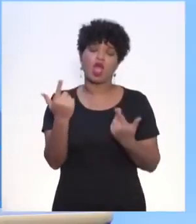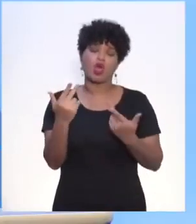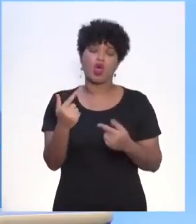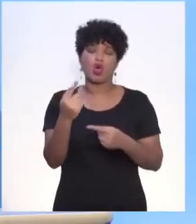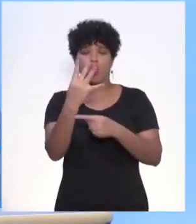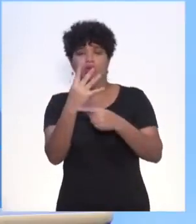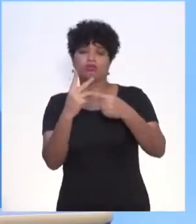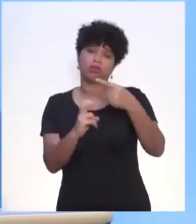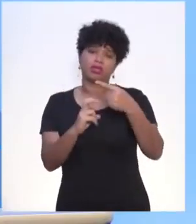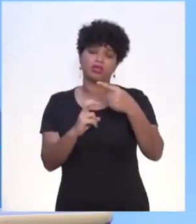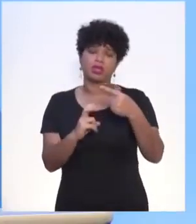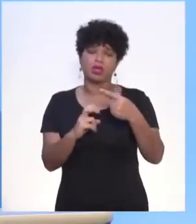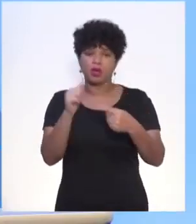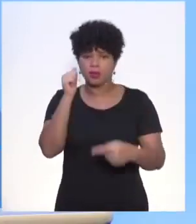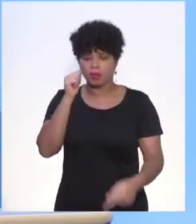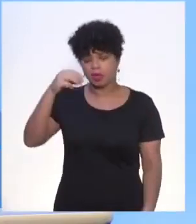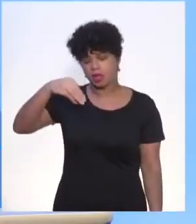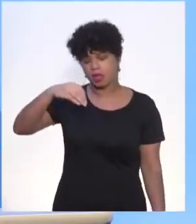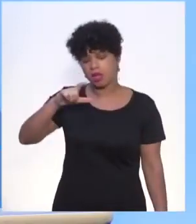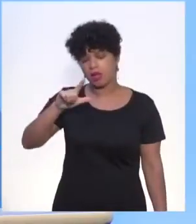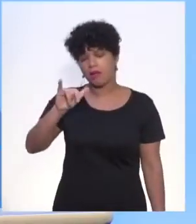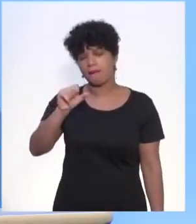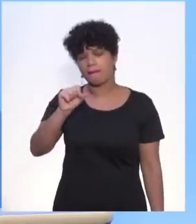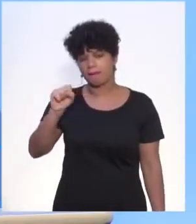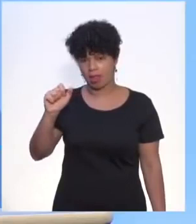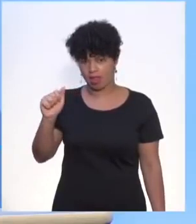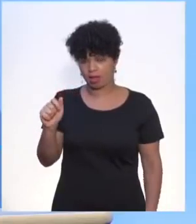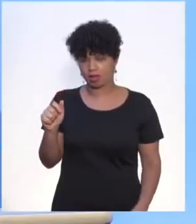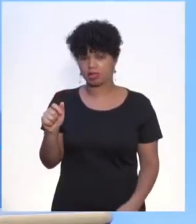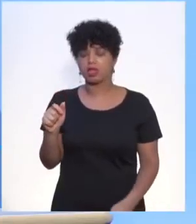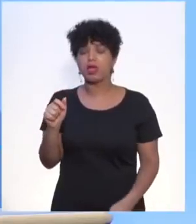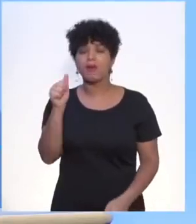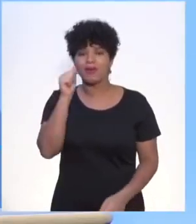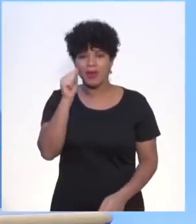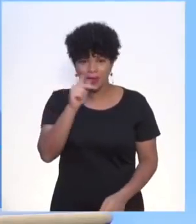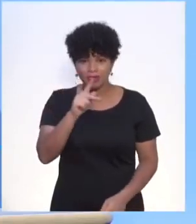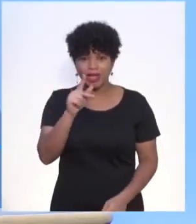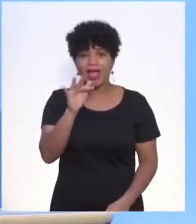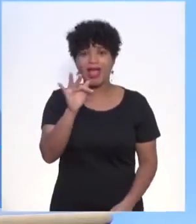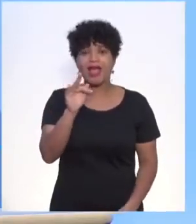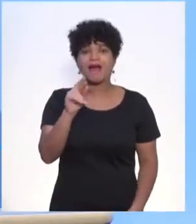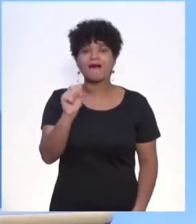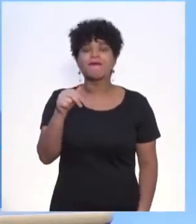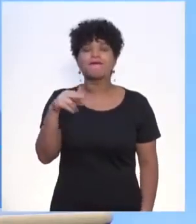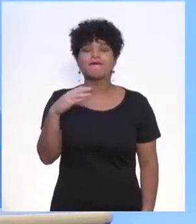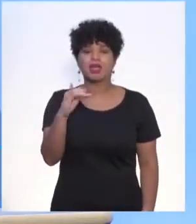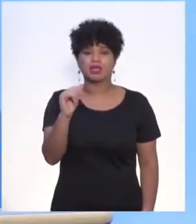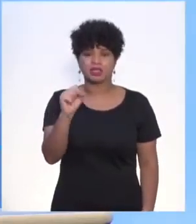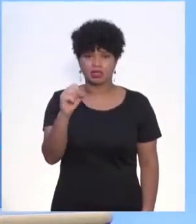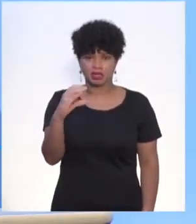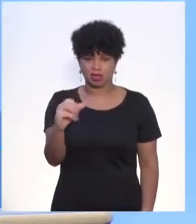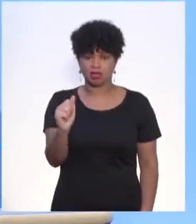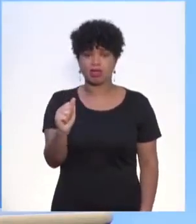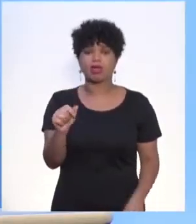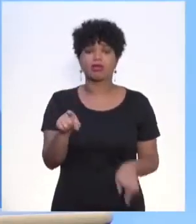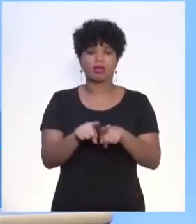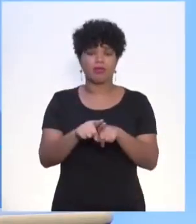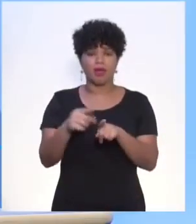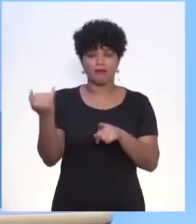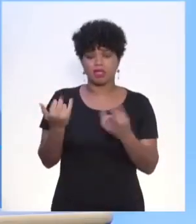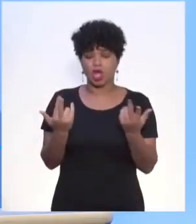né? A Melissa, do professor Francisco, a professora Francisca também diz que sim, elas são iguais